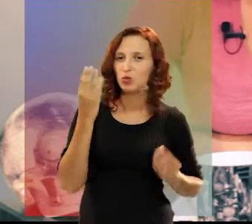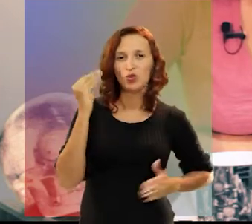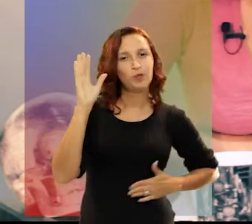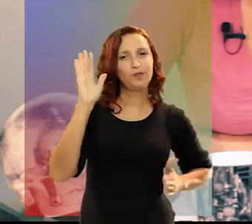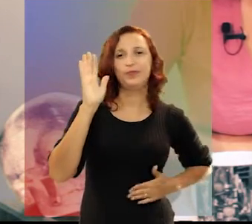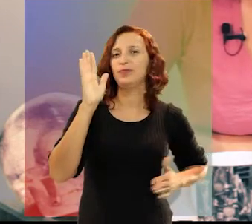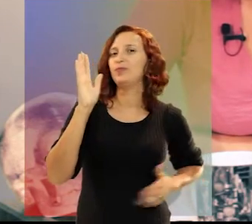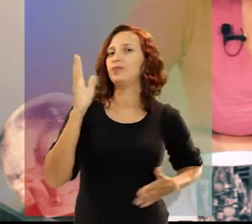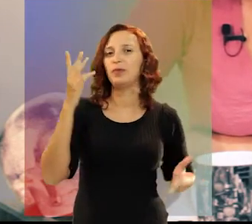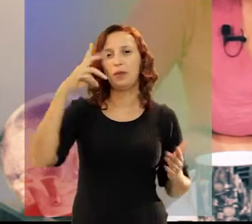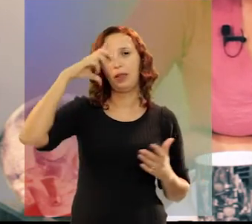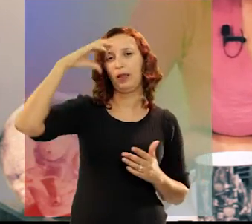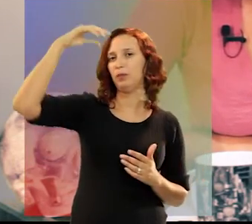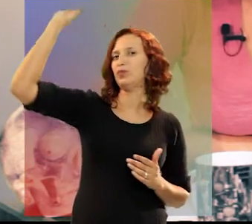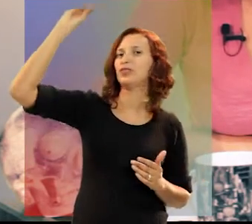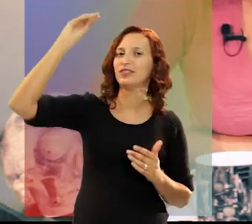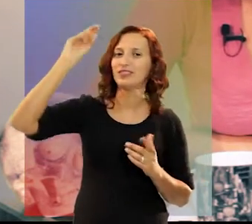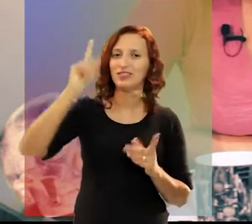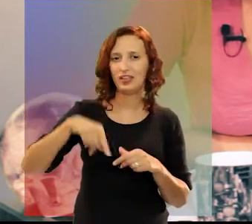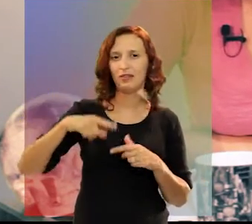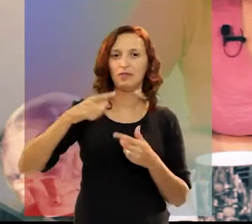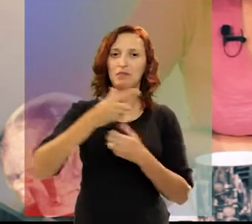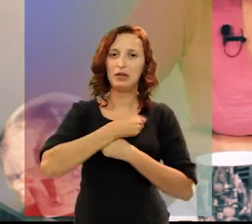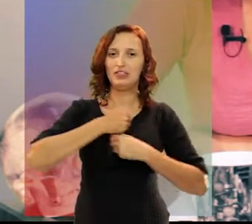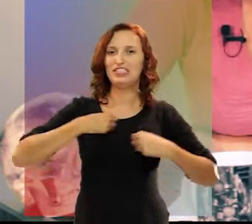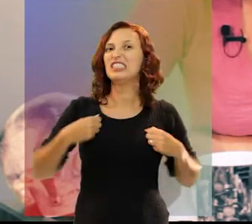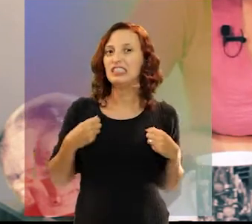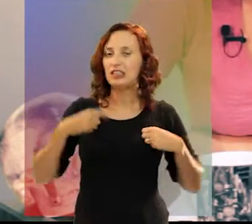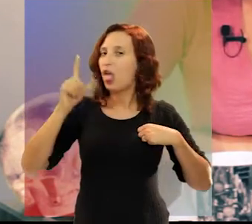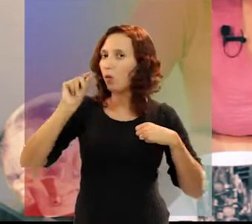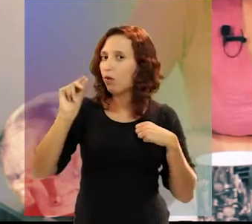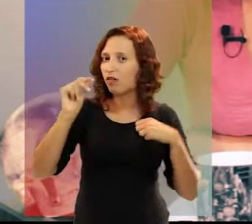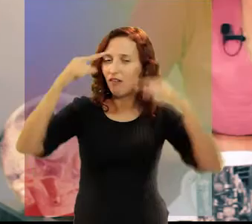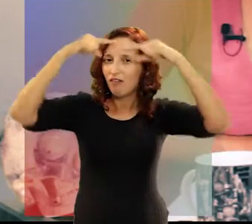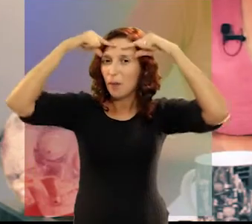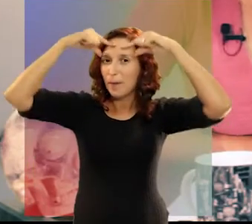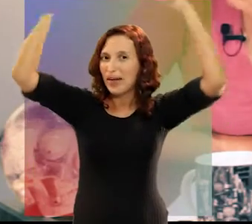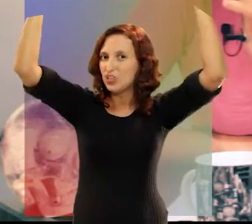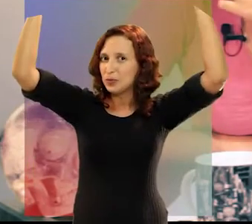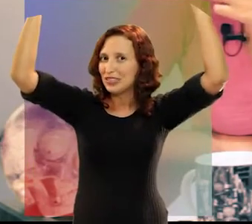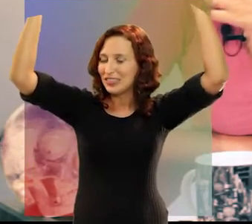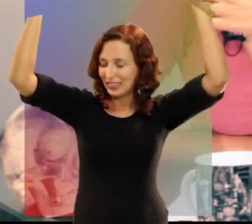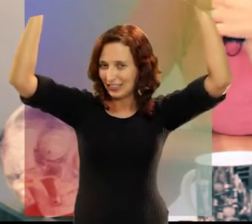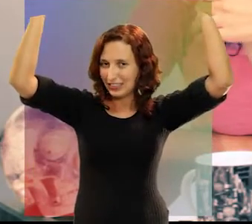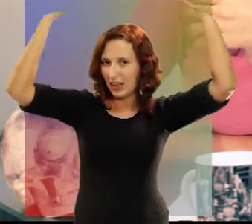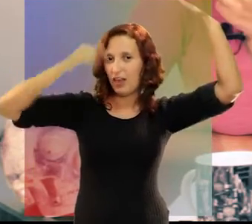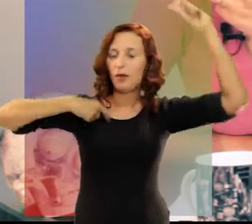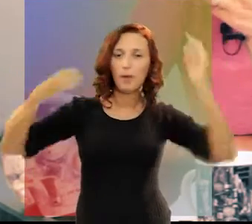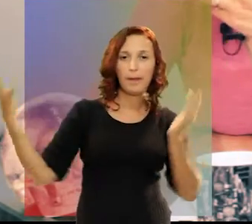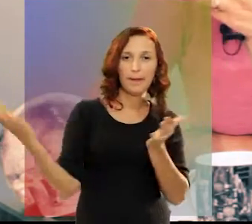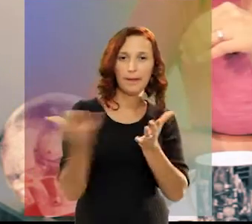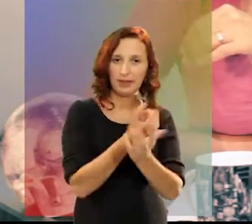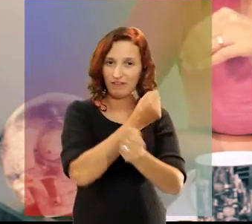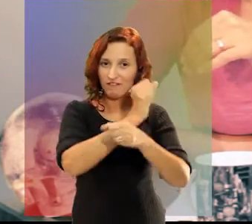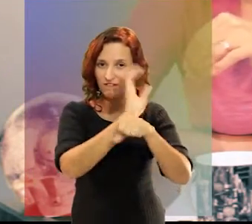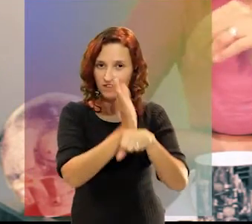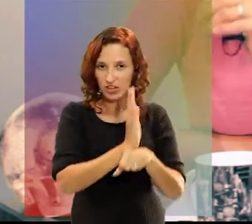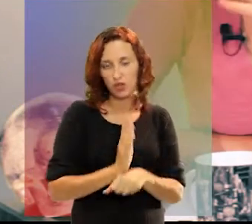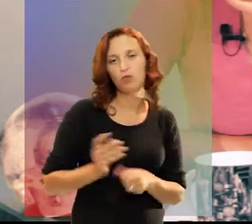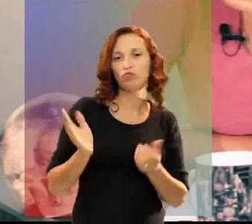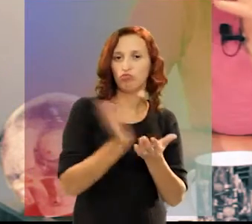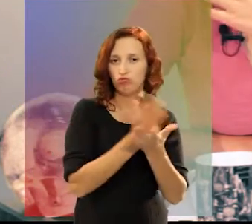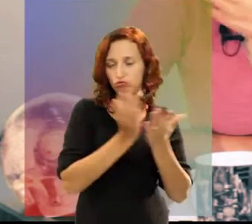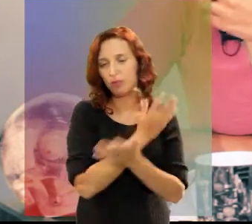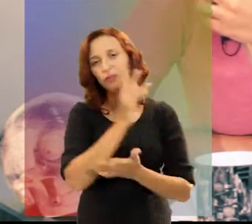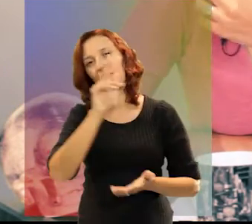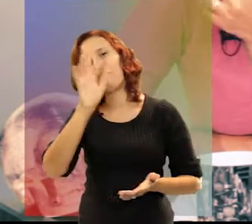Yatolá, o playboy maluco suicida, que tem síndrome de super-herói, que é o Batman, né? E aí, então, por esse aspecto, eu peguei o Dark Knight, o Cavaleiro das Trevas, do